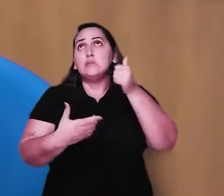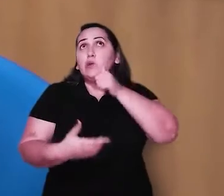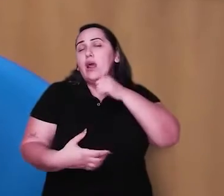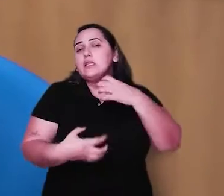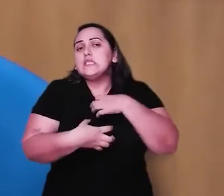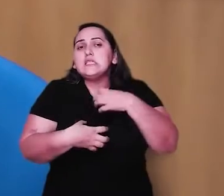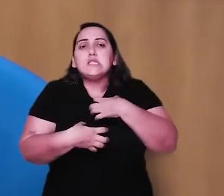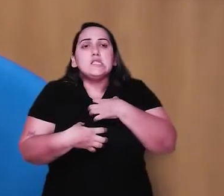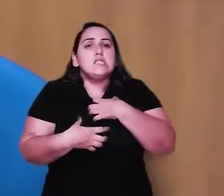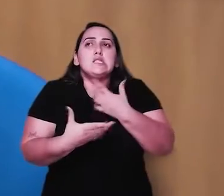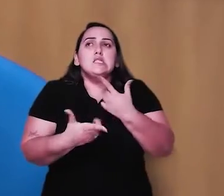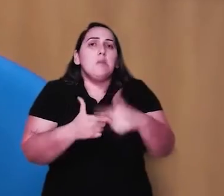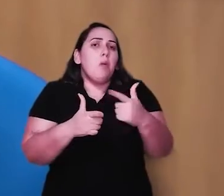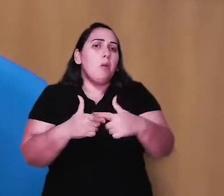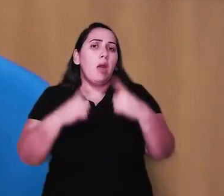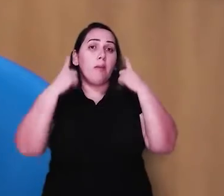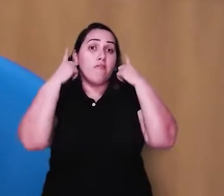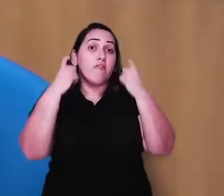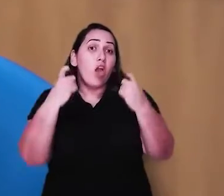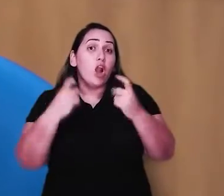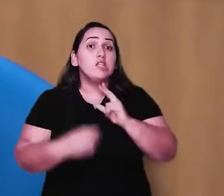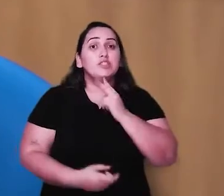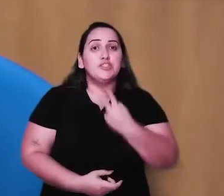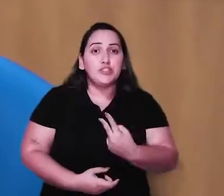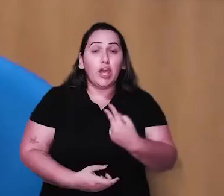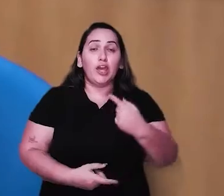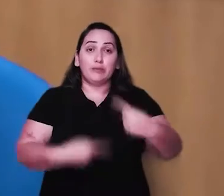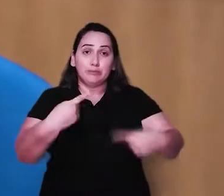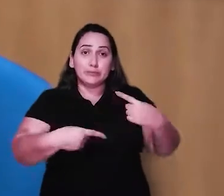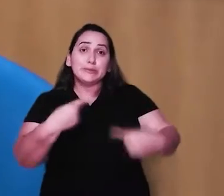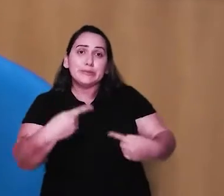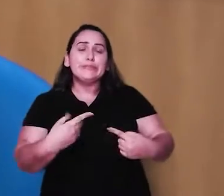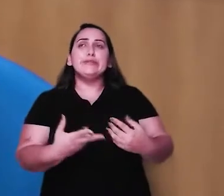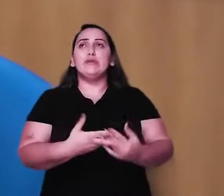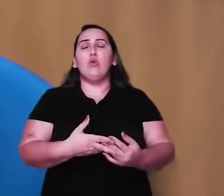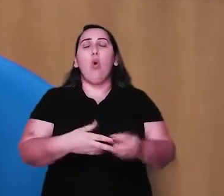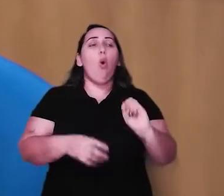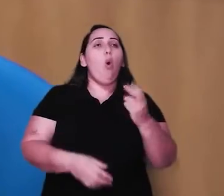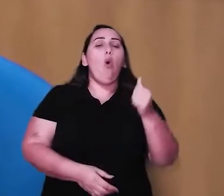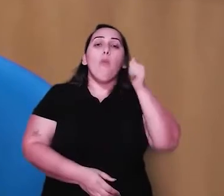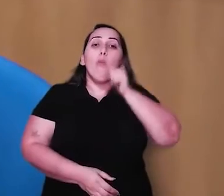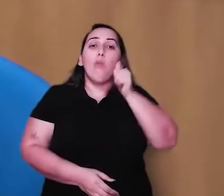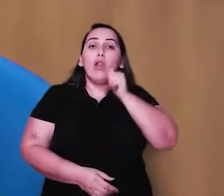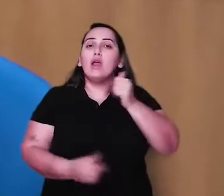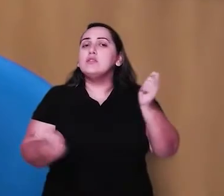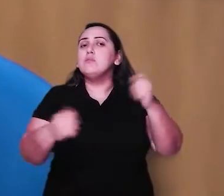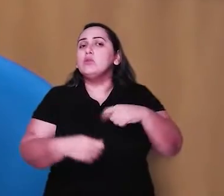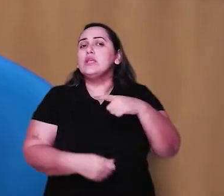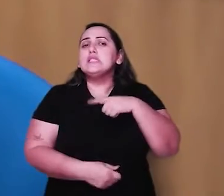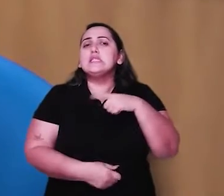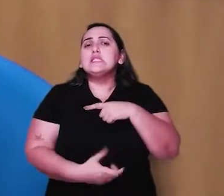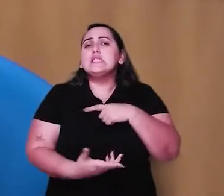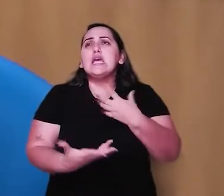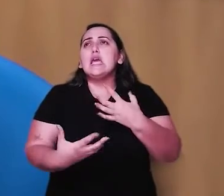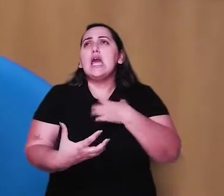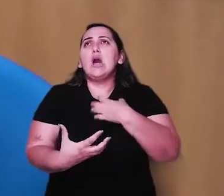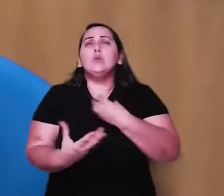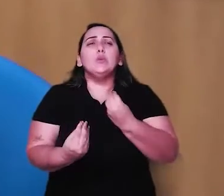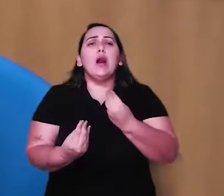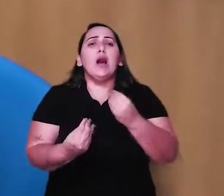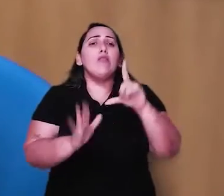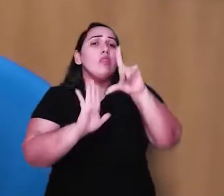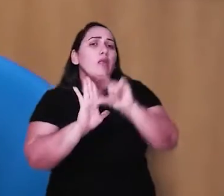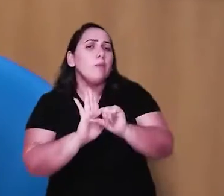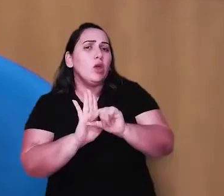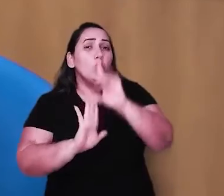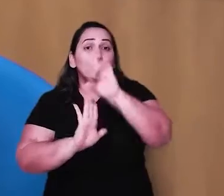se sentissem vítimas de violência política de gênero ou que soubessem de mulheres que possam ter, em algum